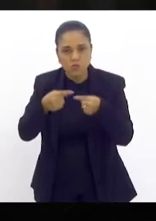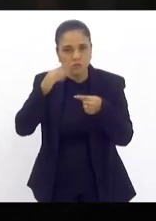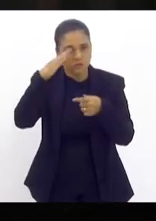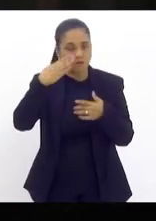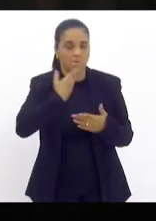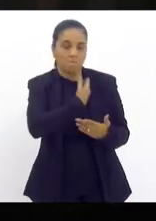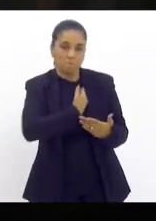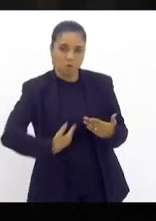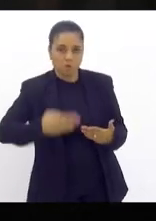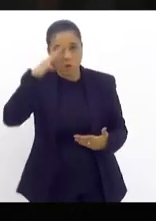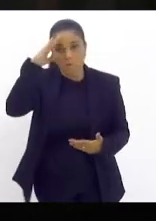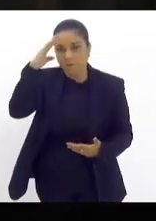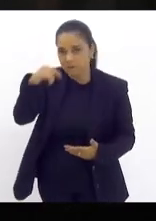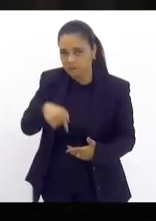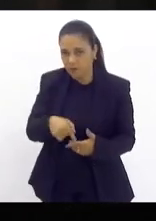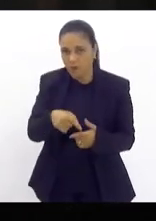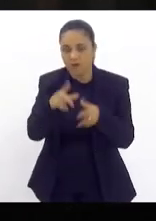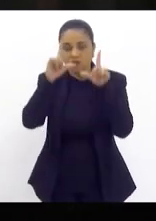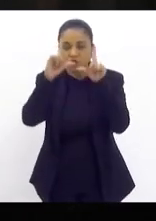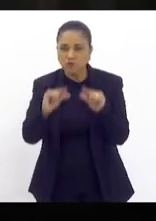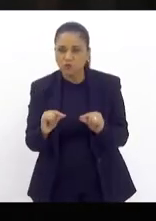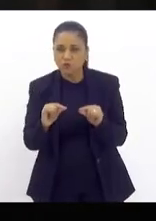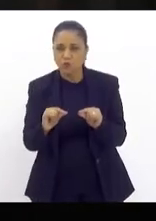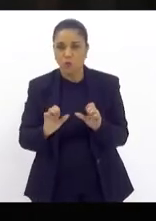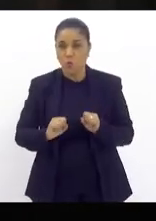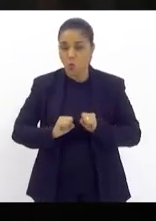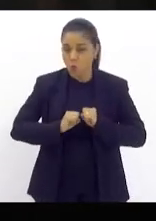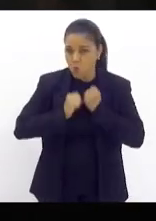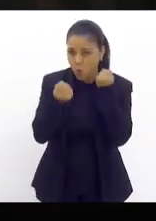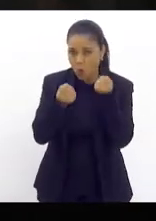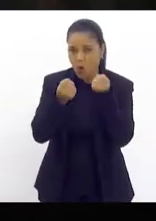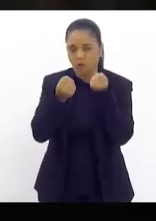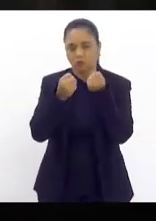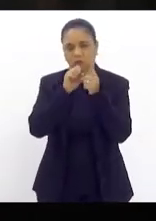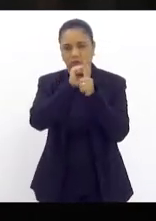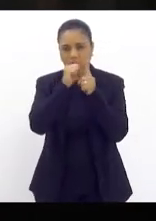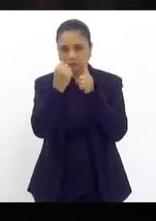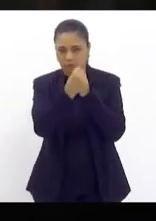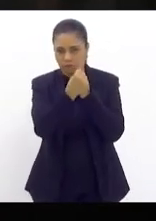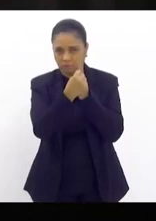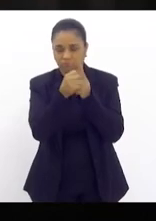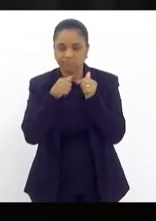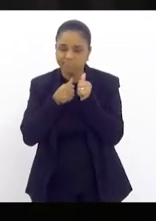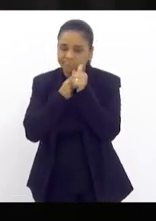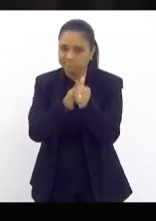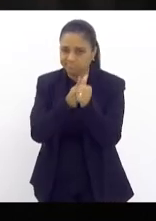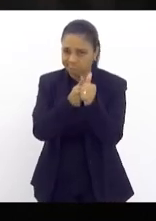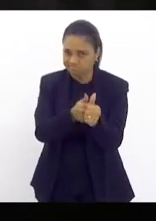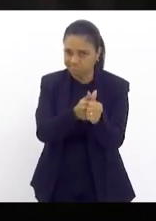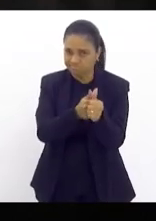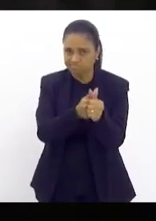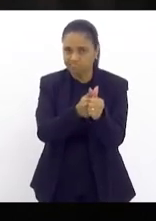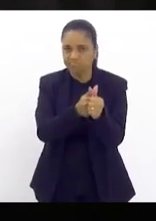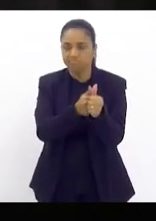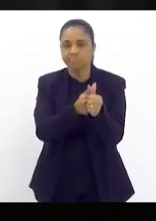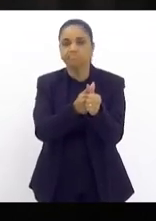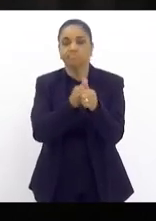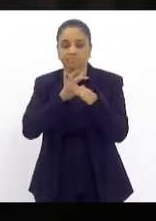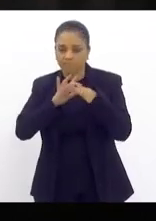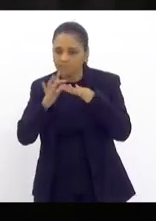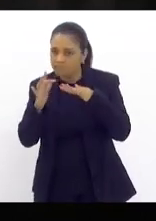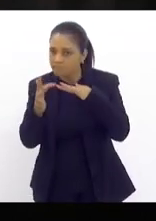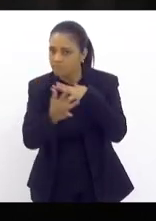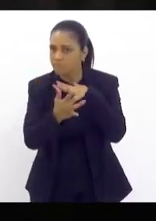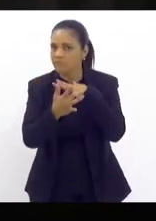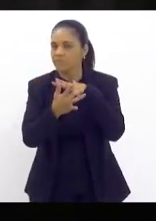que amenizem esse ódio que está acontecendo na sociedade. Acompanhar muito bem as redes sociais,